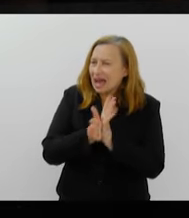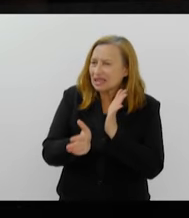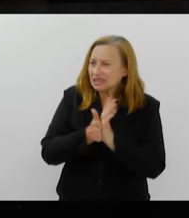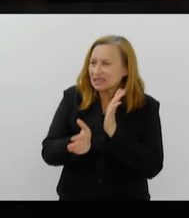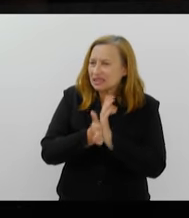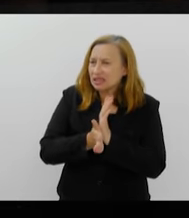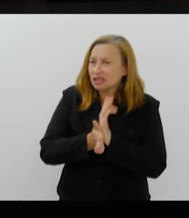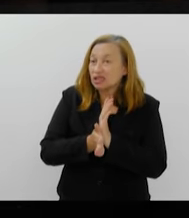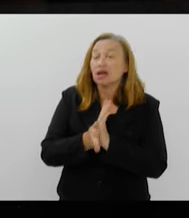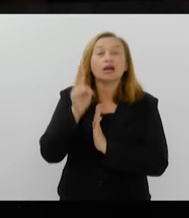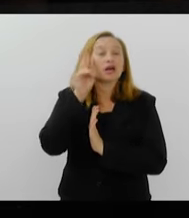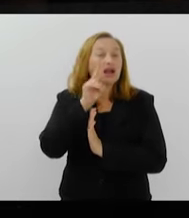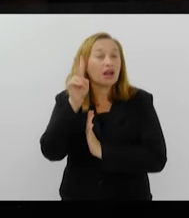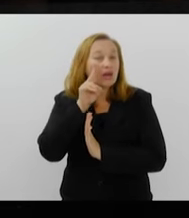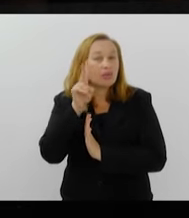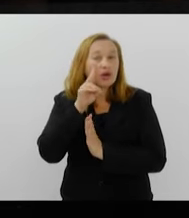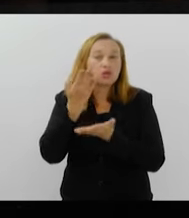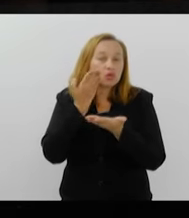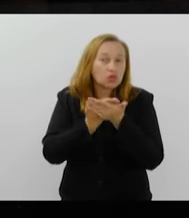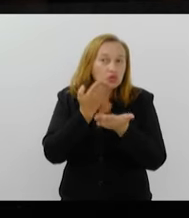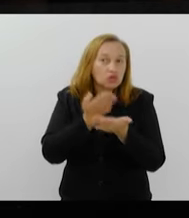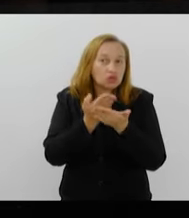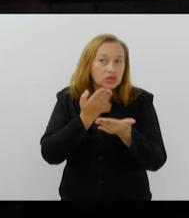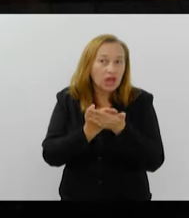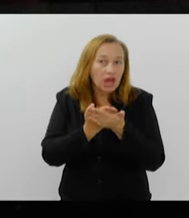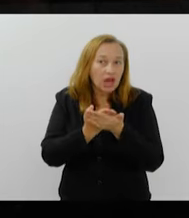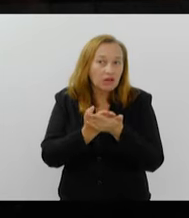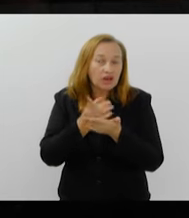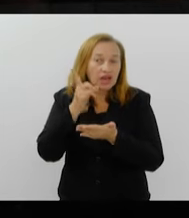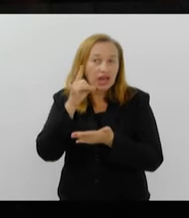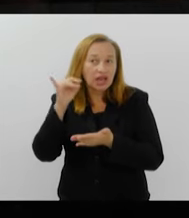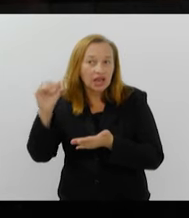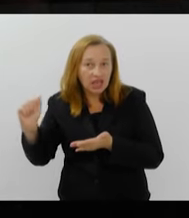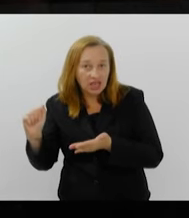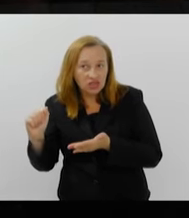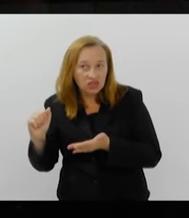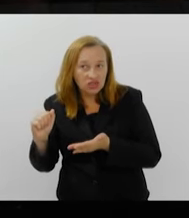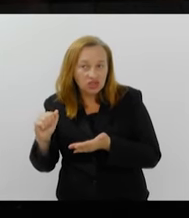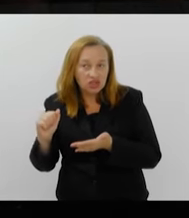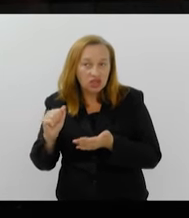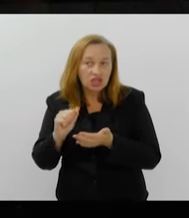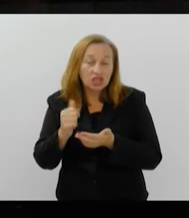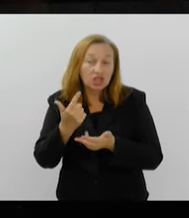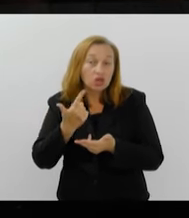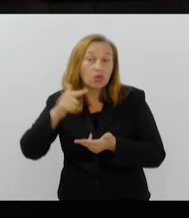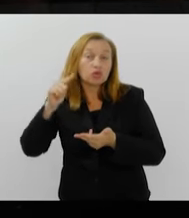Me lembrando lá quando a gente estudava a Índia, dos nubabos, nababos, subabos, etc.